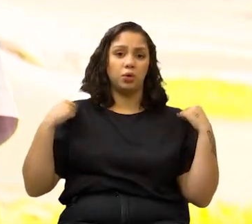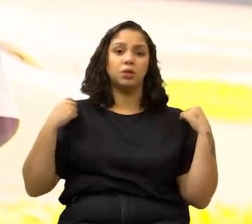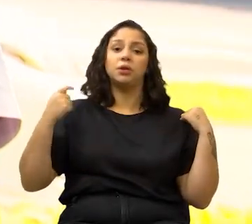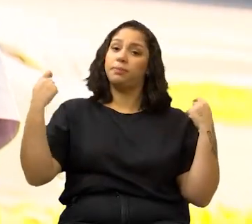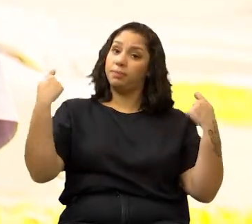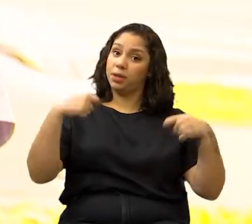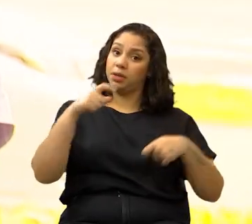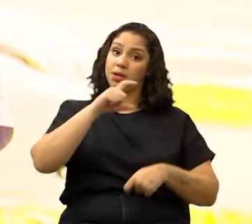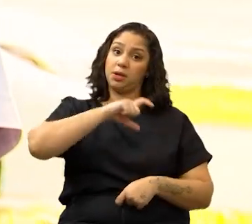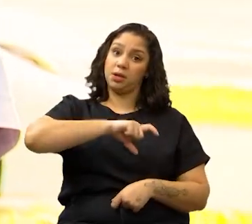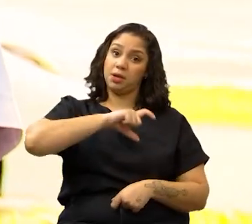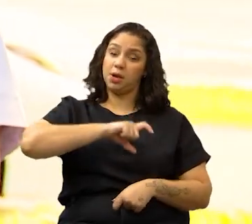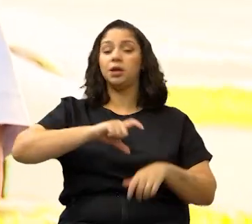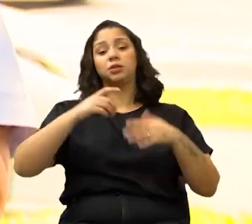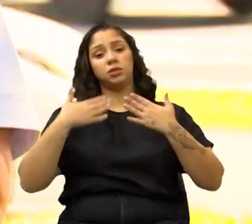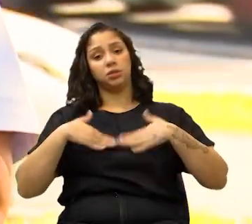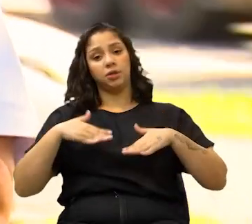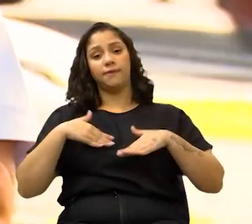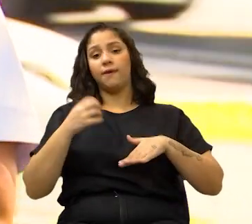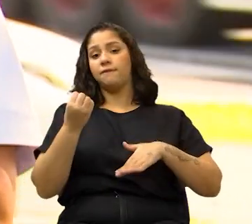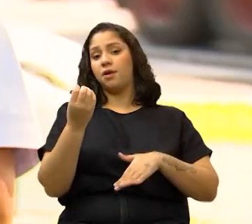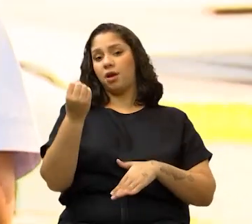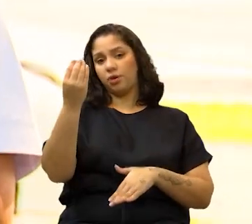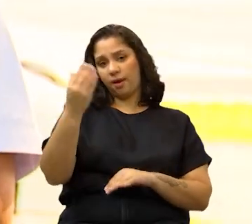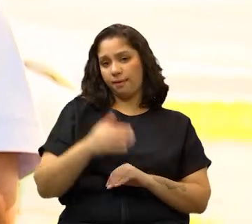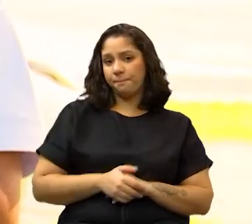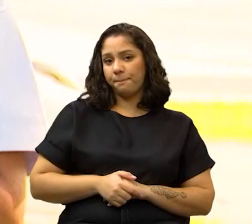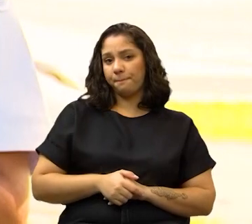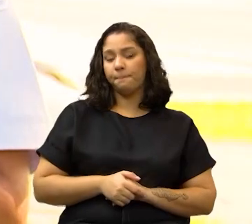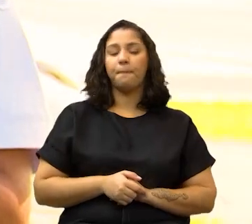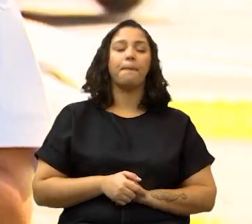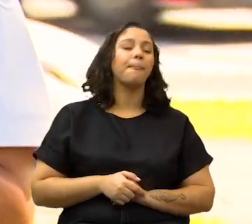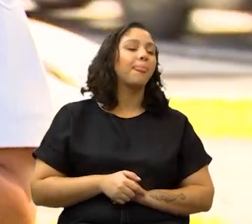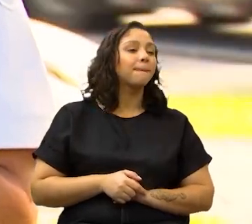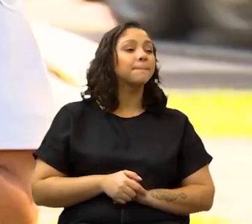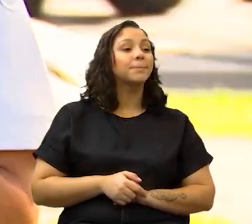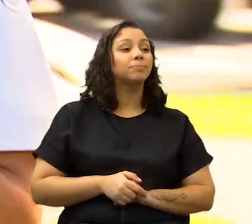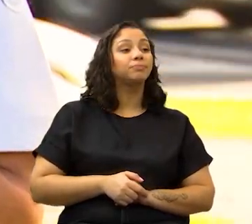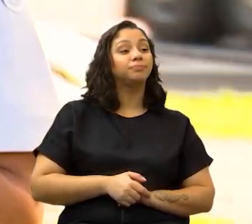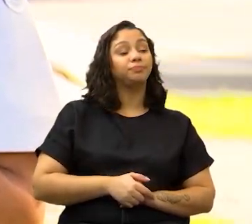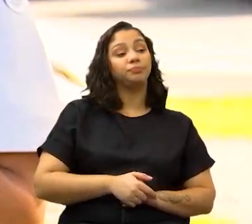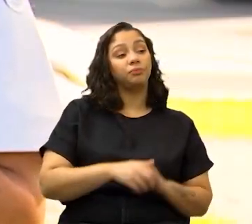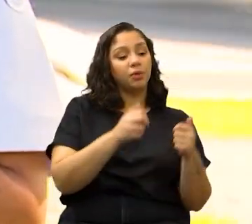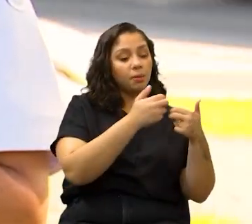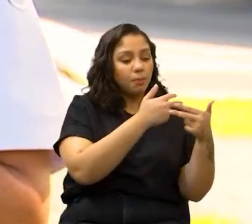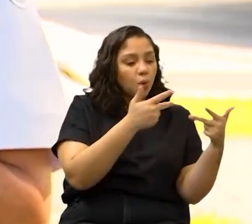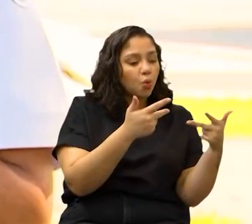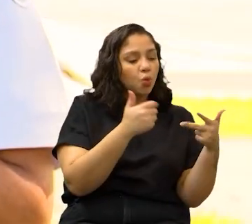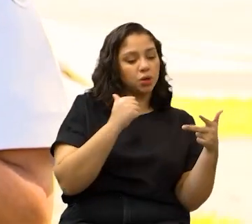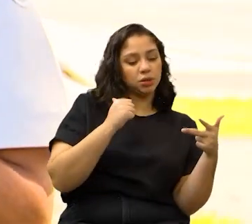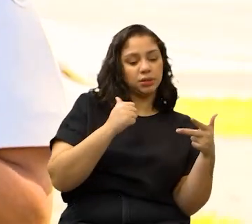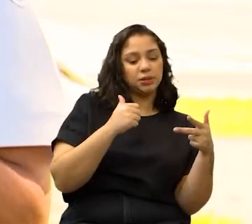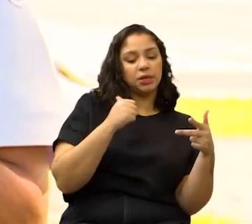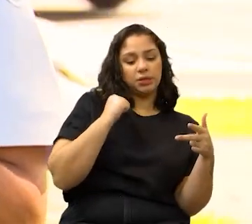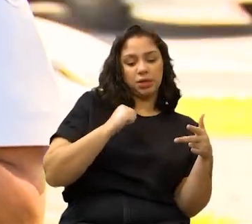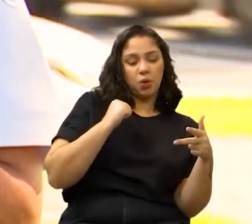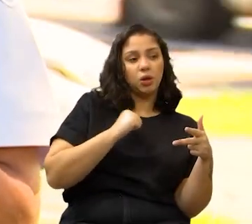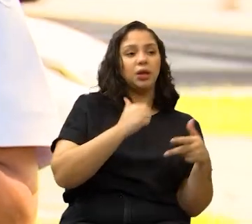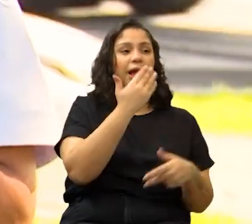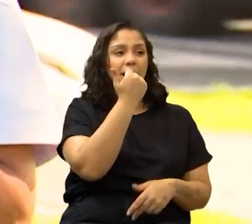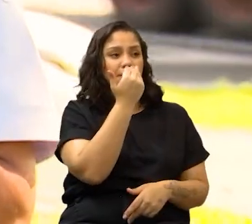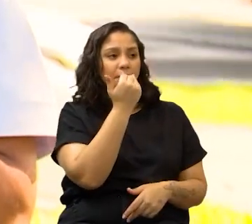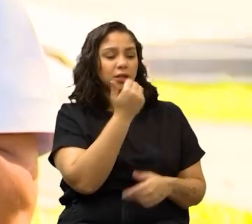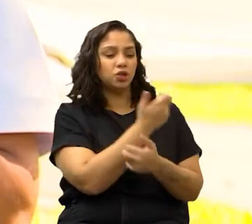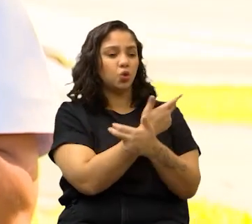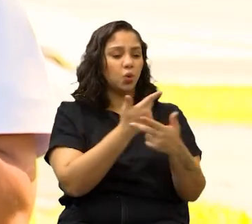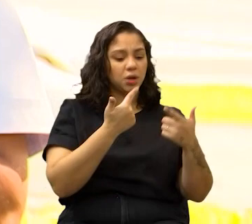habilitado, descansado e viajando tranquilo. Uma sacolinha com itens de alimentação,